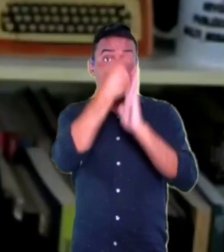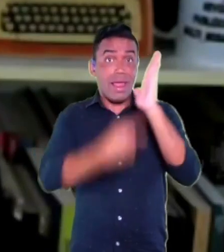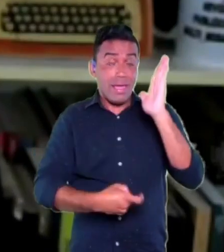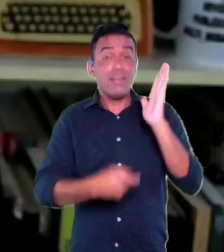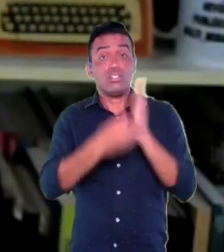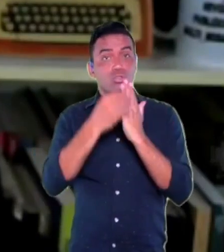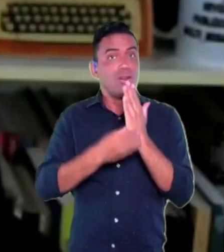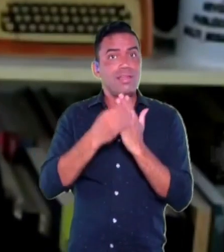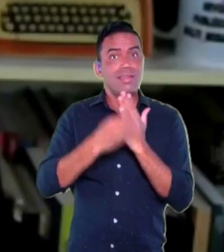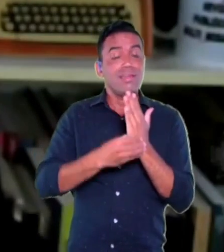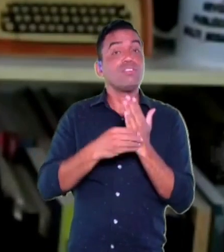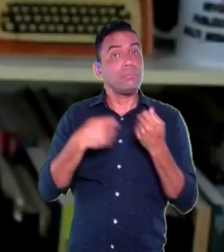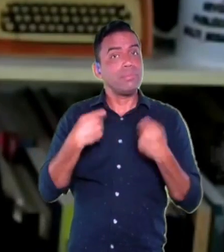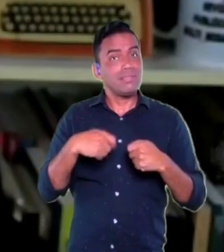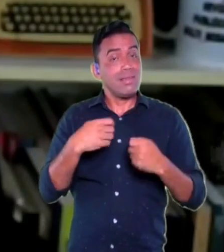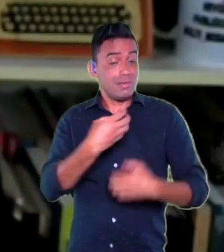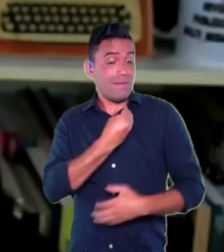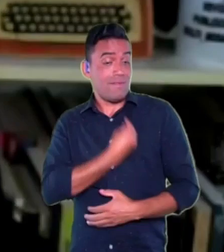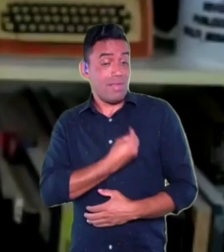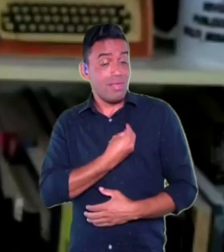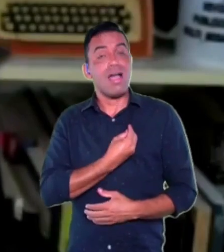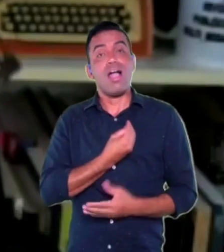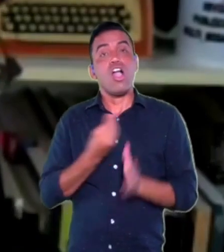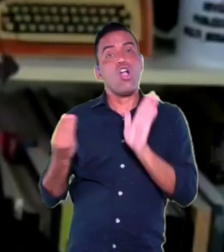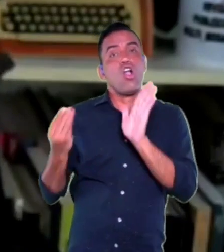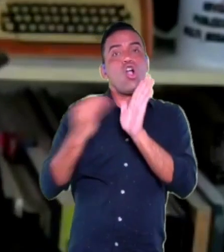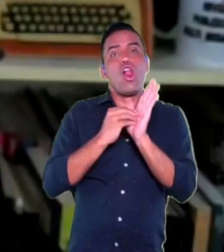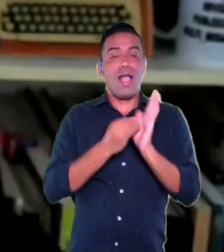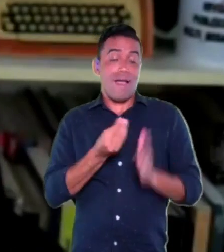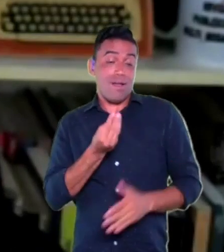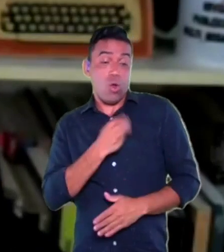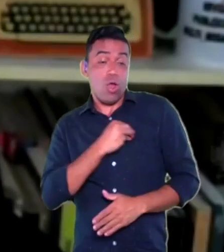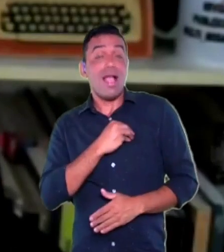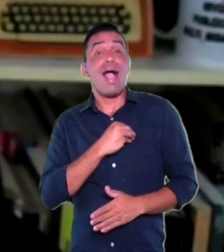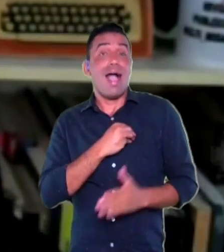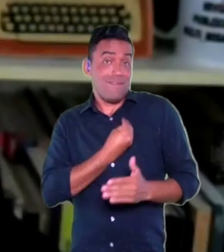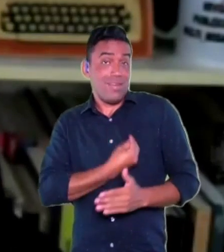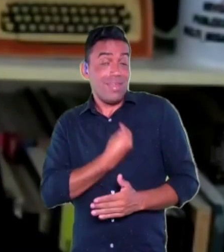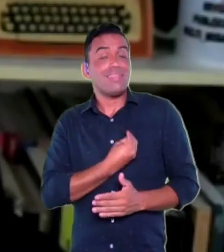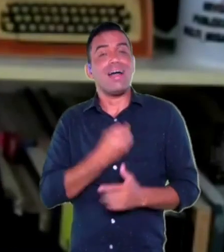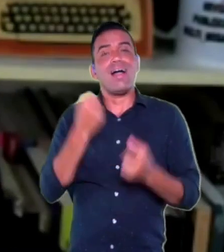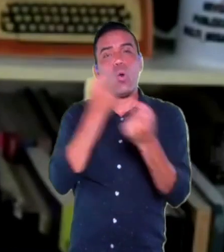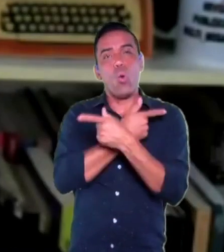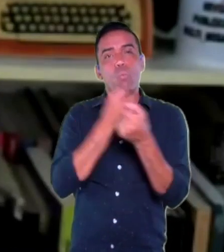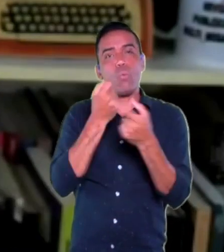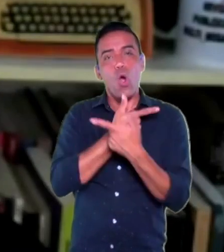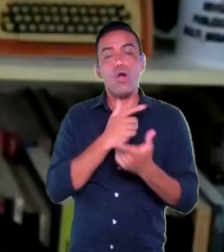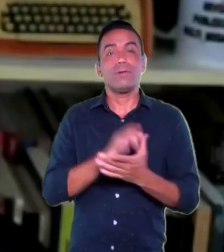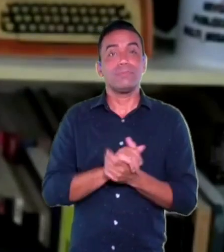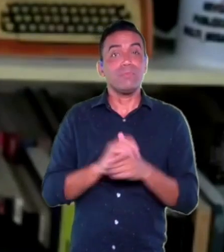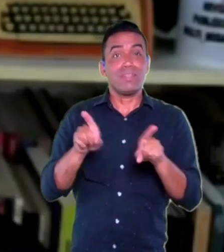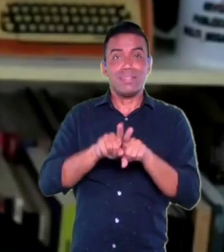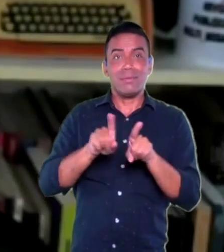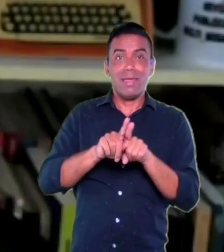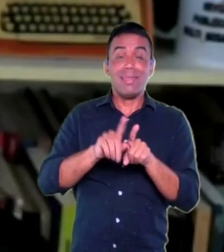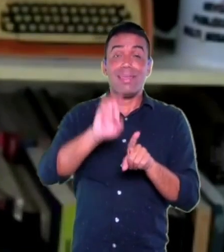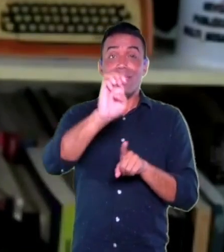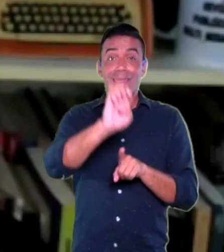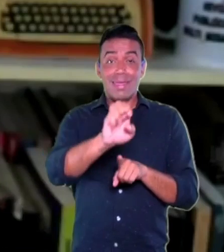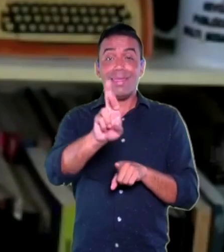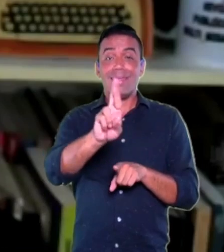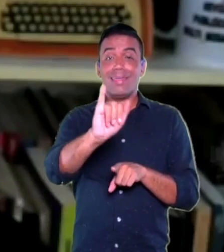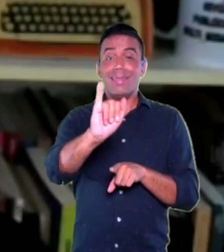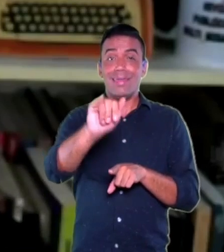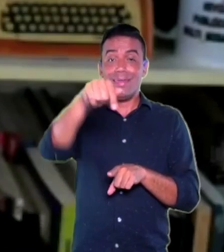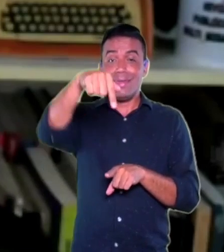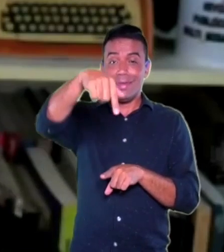você precisa de humor, né, na literatura. E a Henriqueta Lisboa, né, nossa poeta mineira, que lá